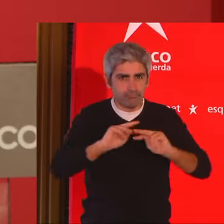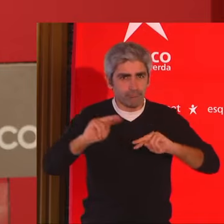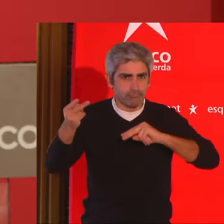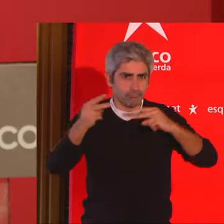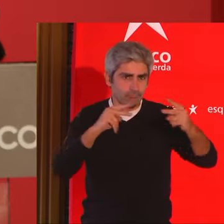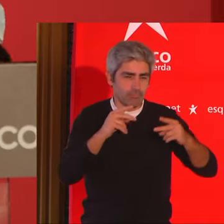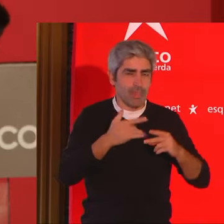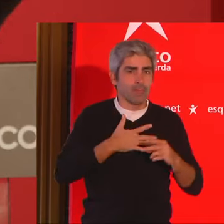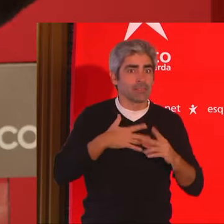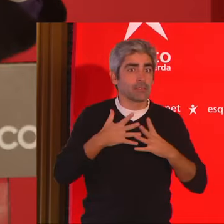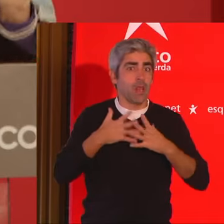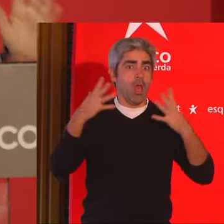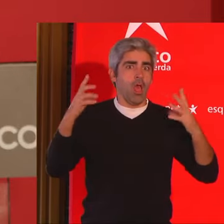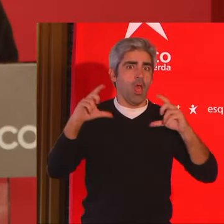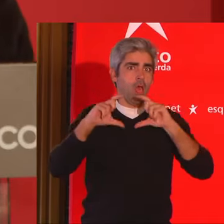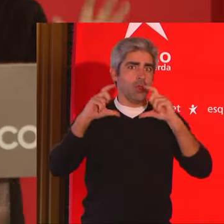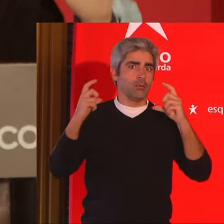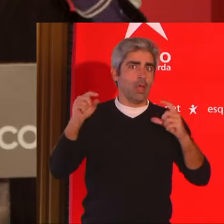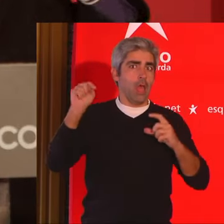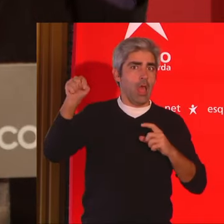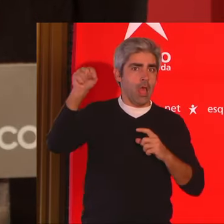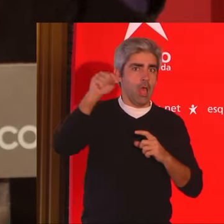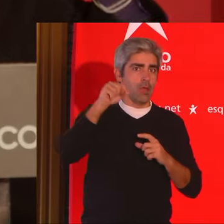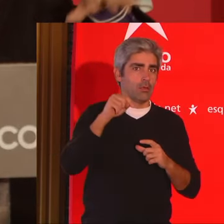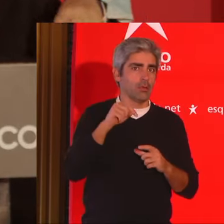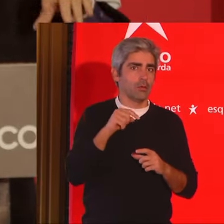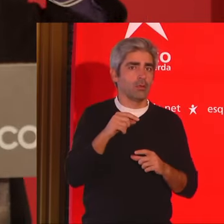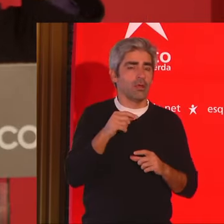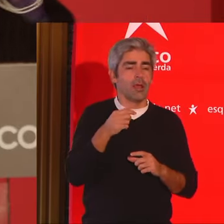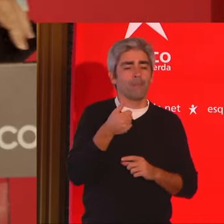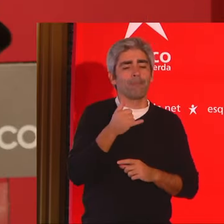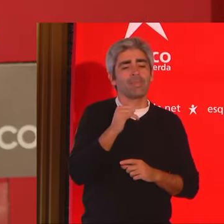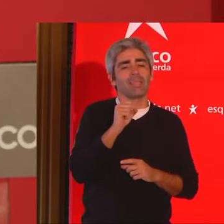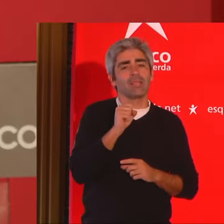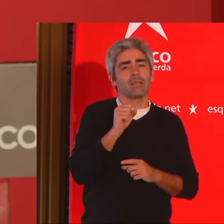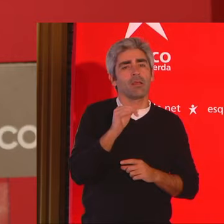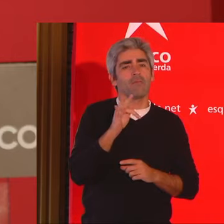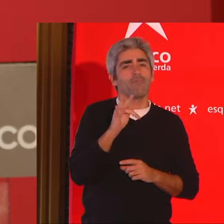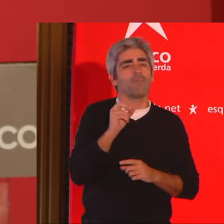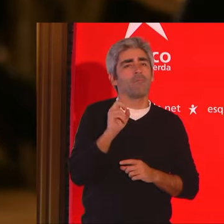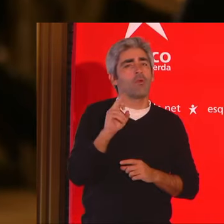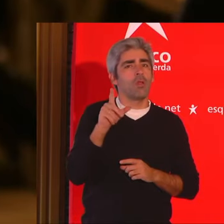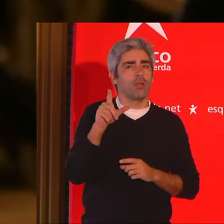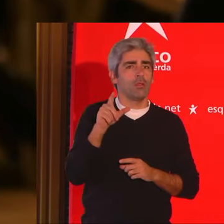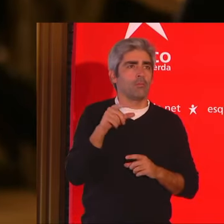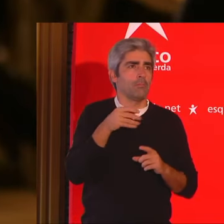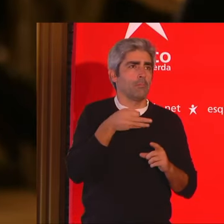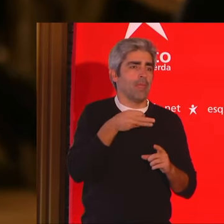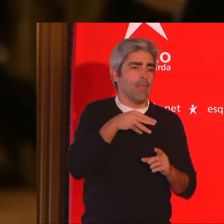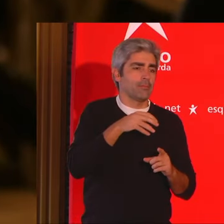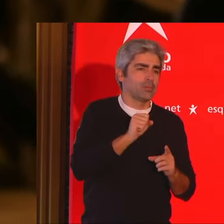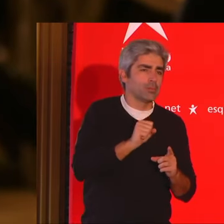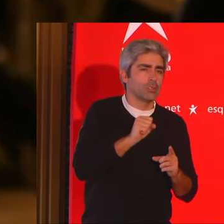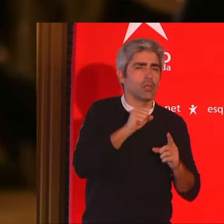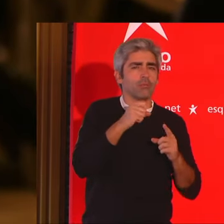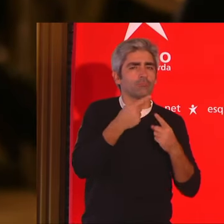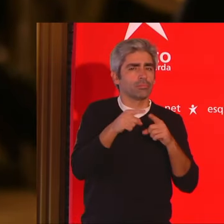grandes consultoras, destacam-se normalmente as chamadas Big Four, KPMG, Ernst &